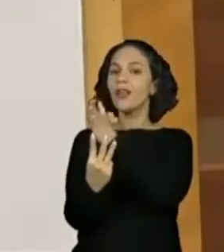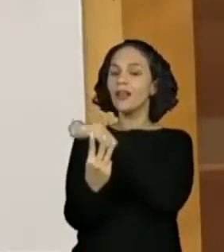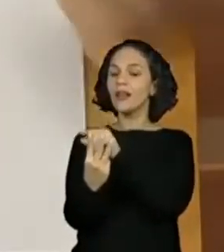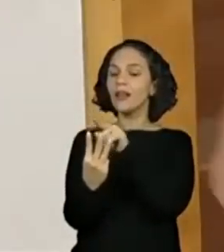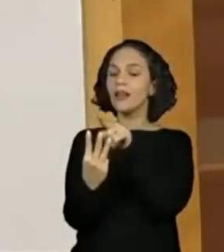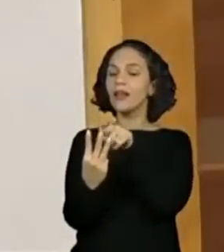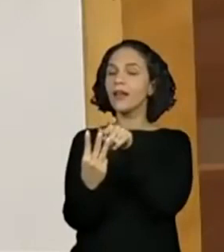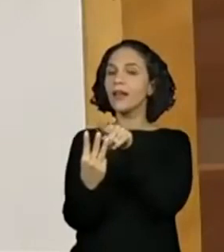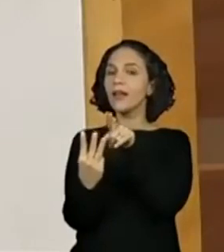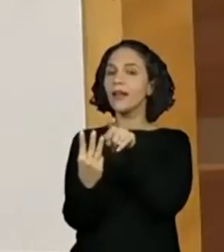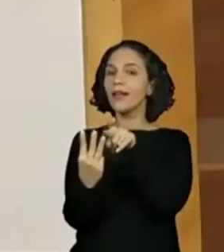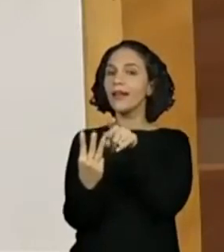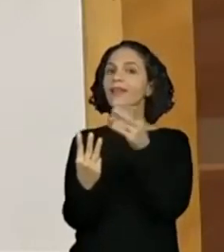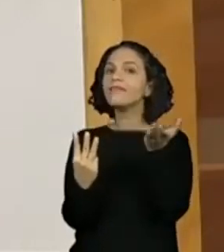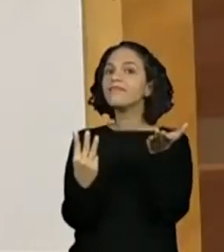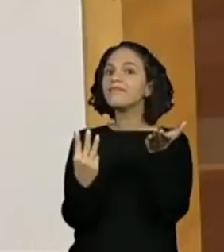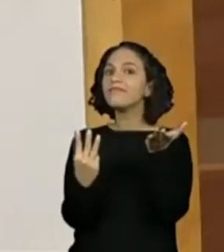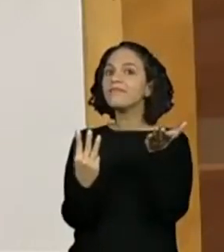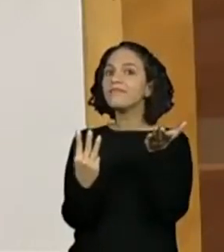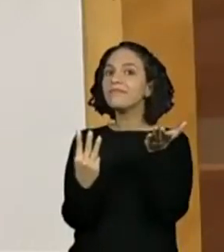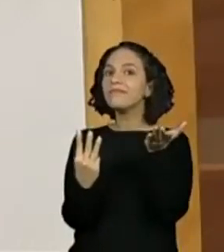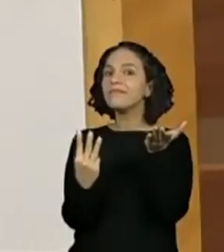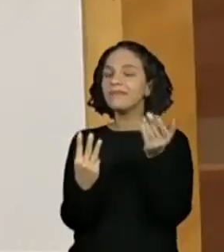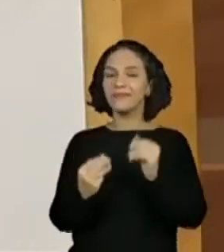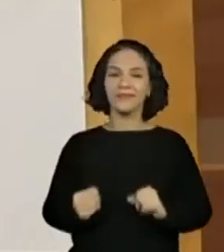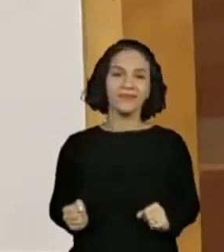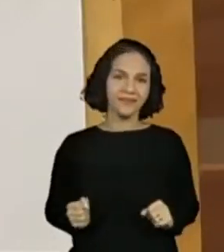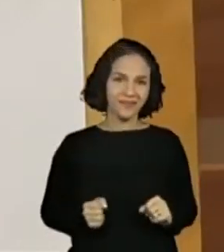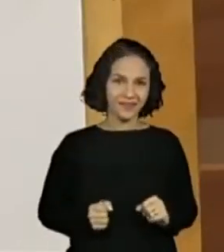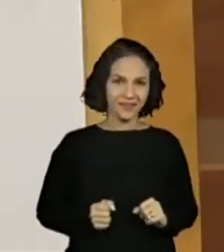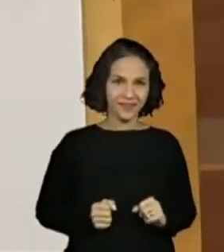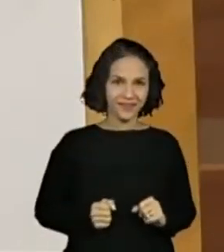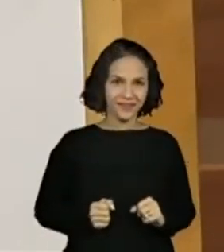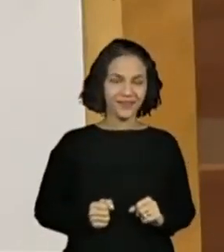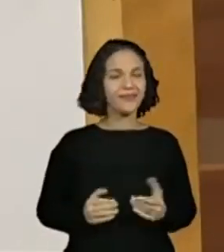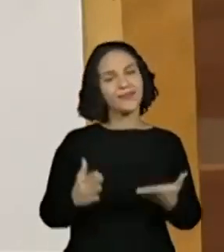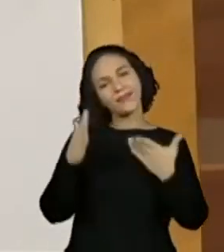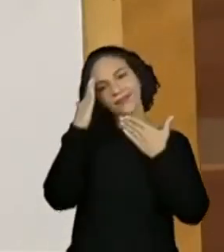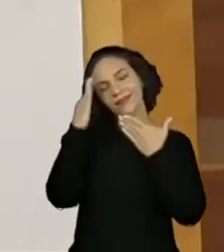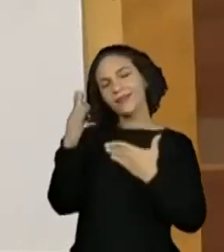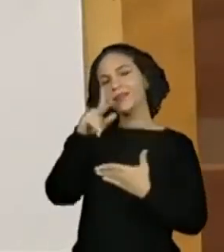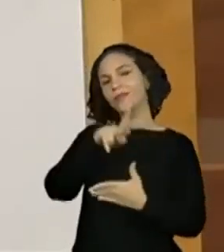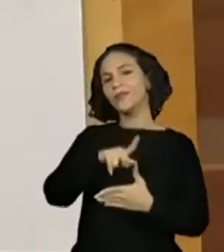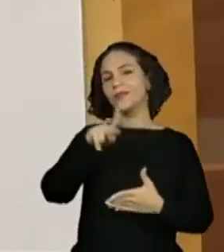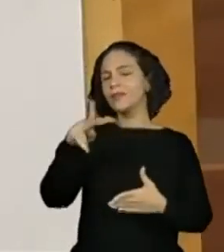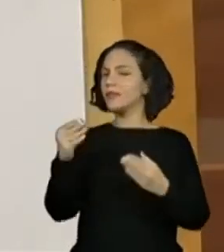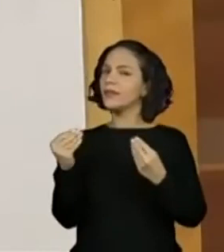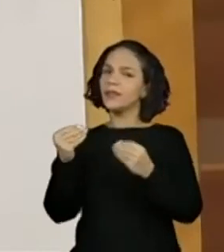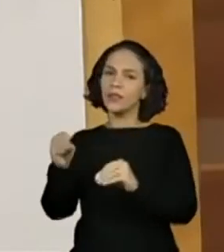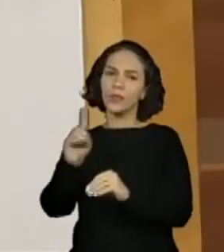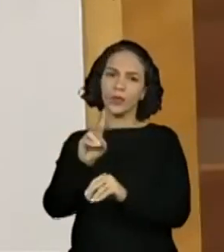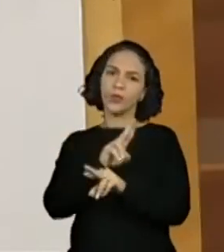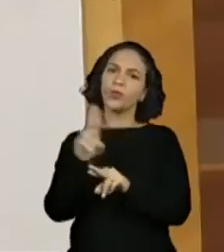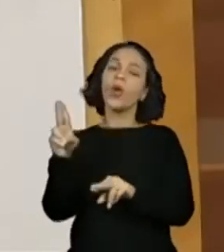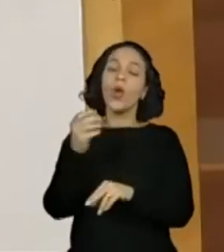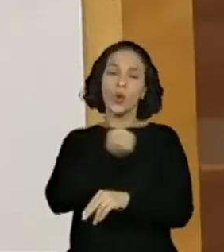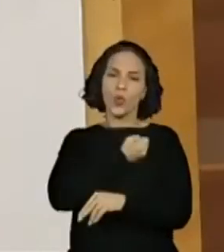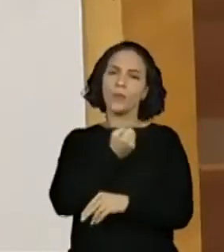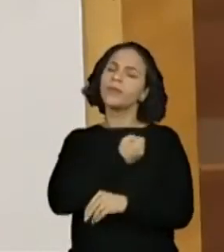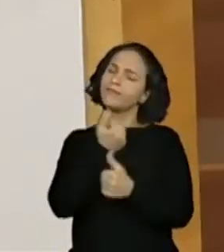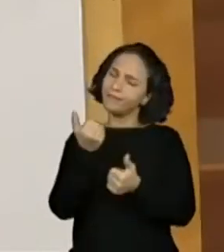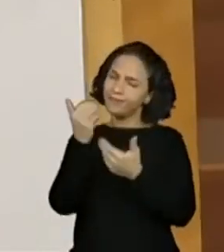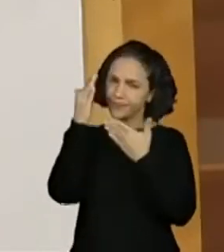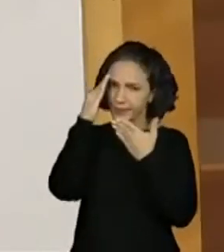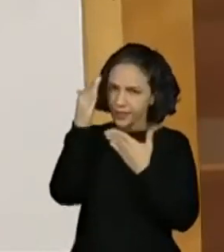197. Isso. Certo? Agradecer aos professores que não colocaram o número, né? Isso, isso é muito bom